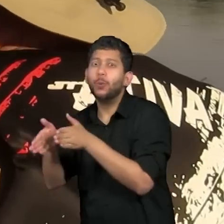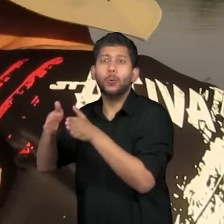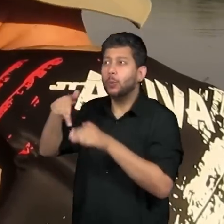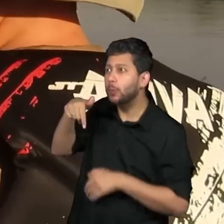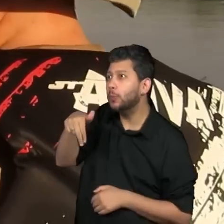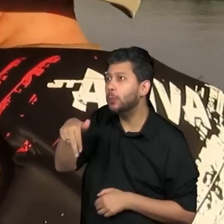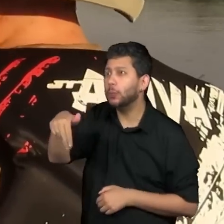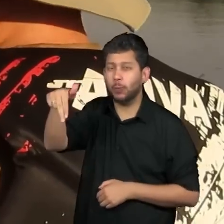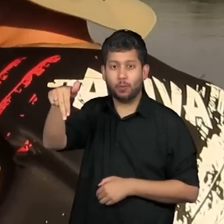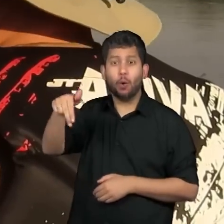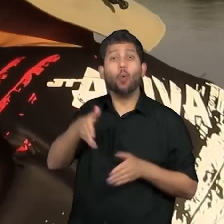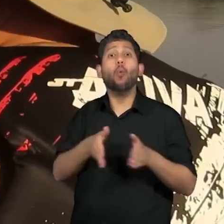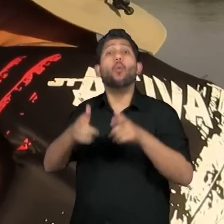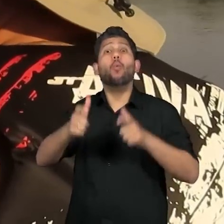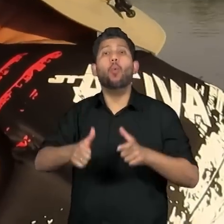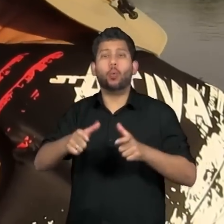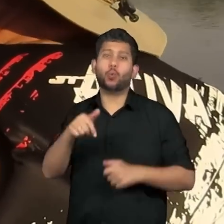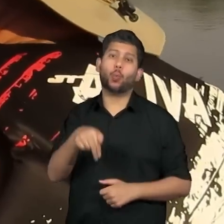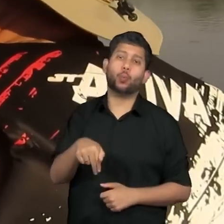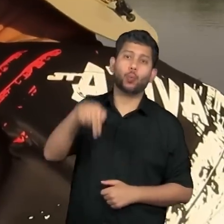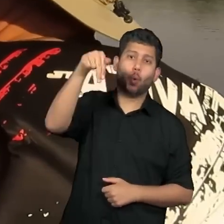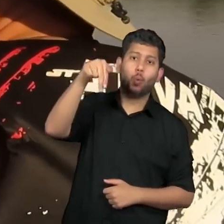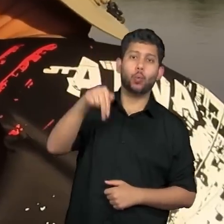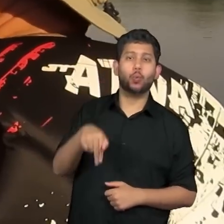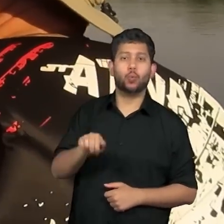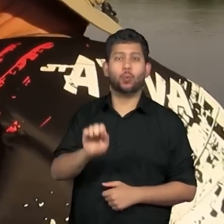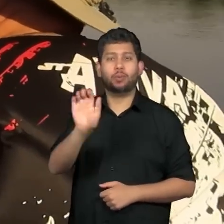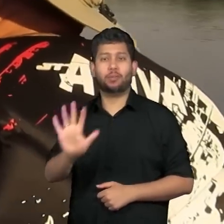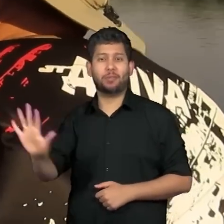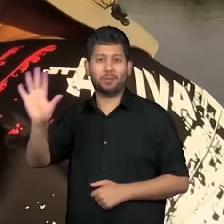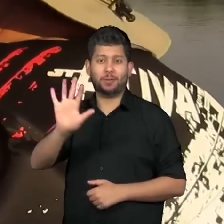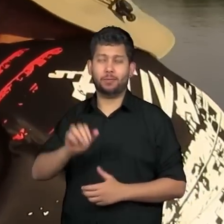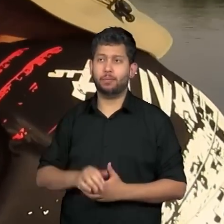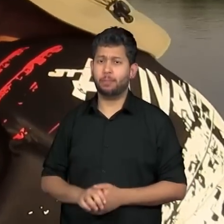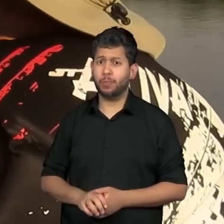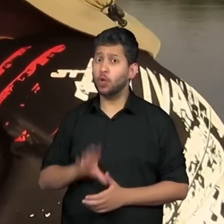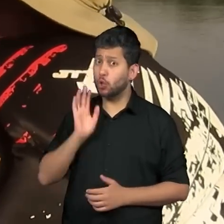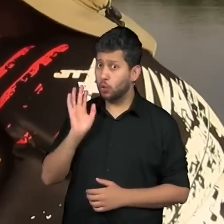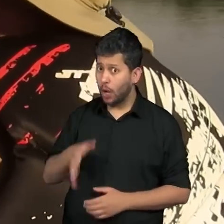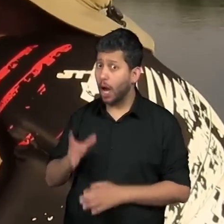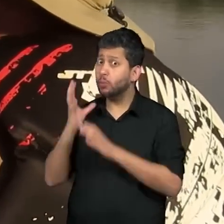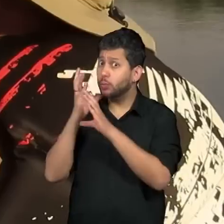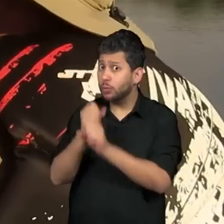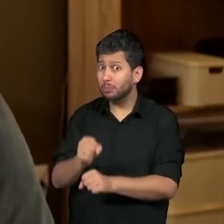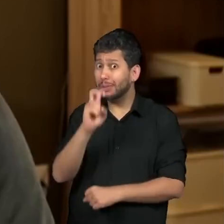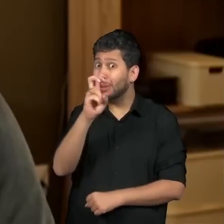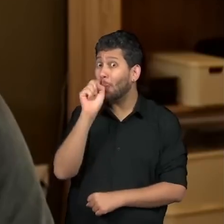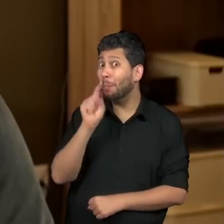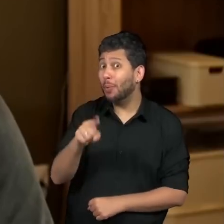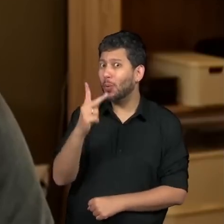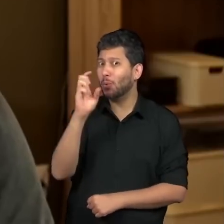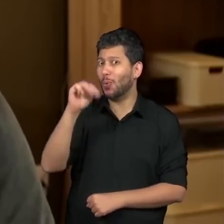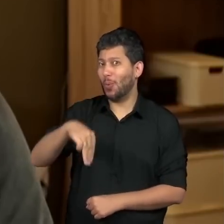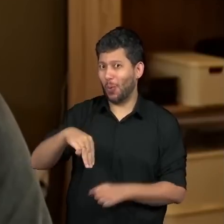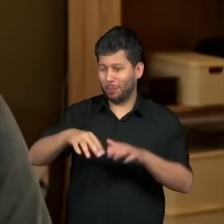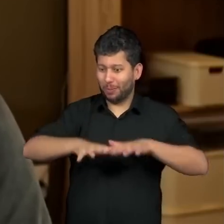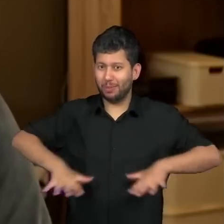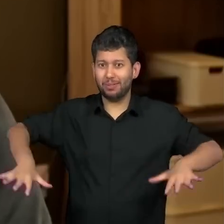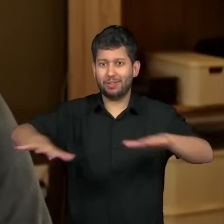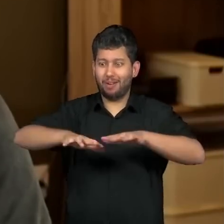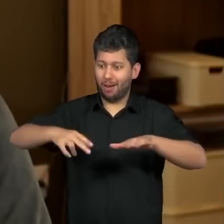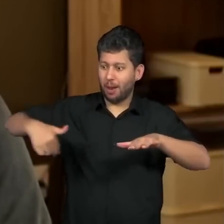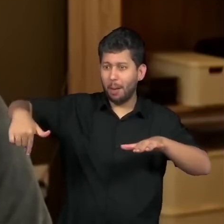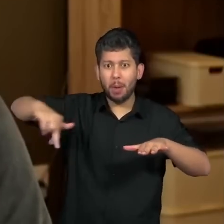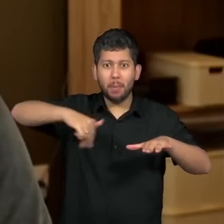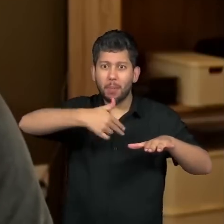regiões Norte e Nordeste. Foram mais de 5.000 quilômetros rodando em diferentes estados, do Norte e Nordeste do